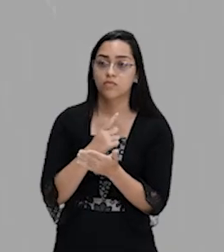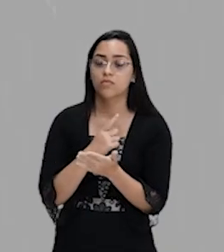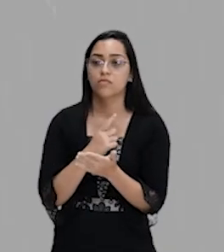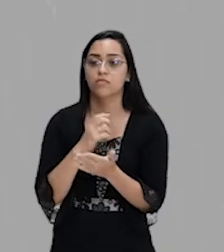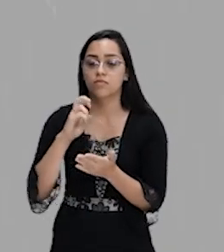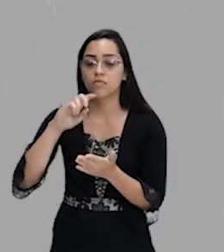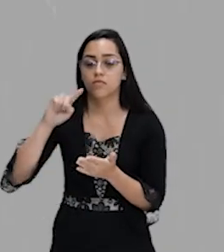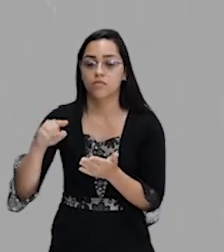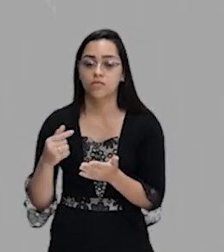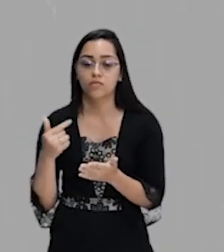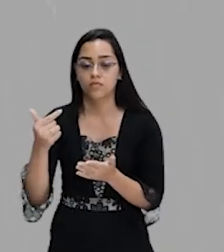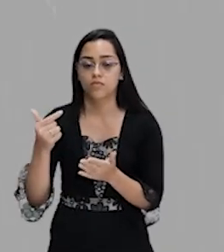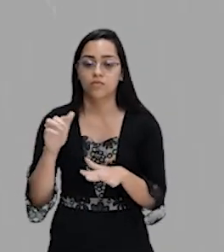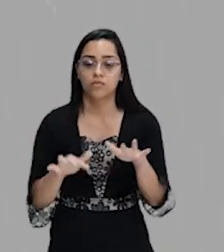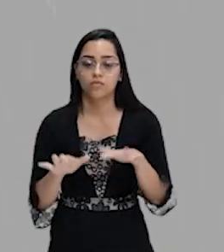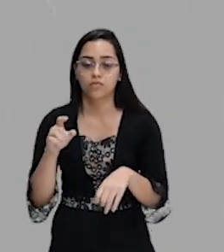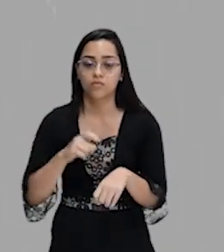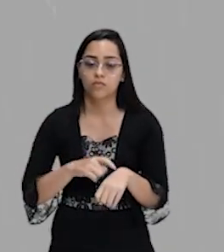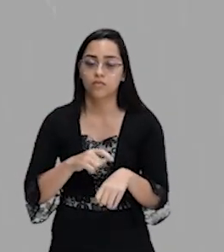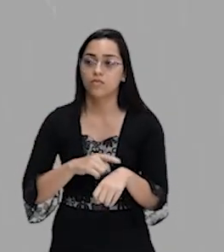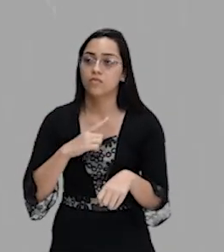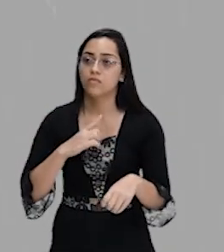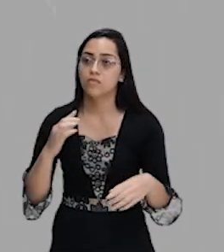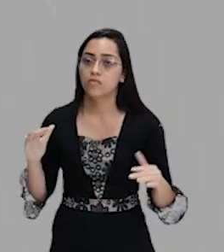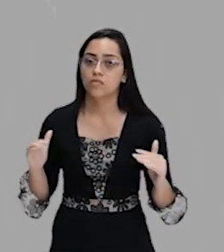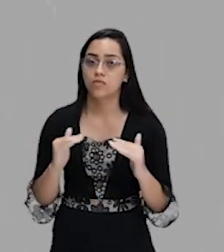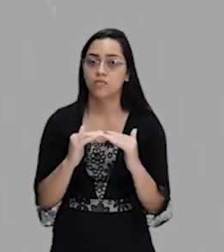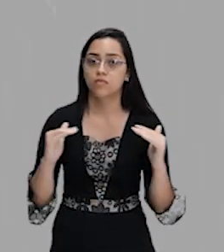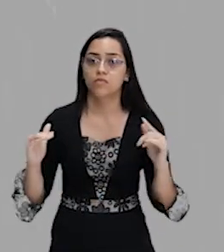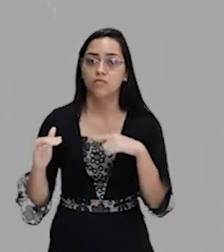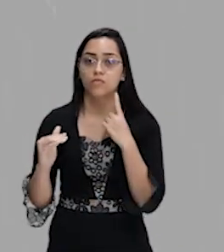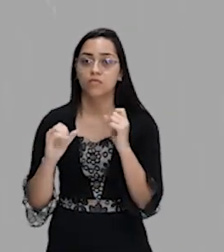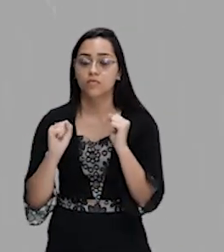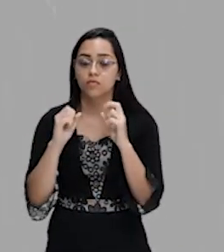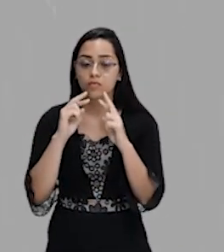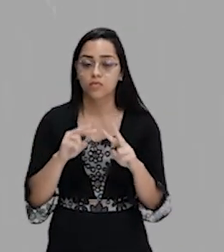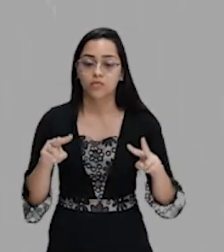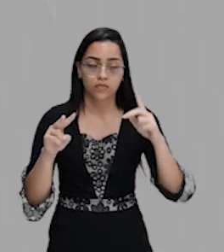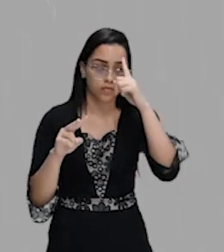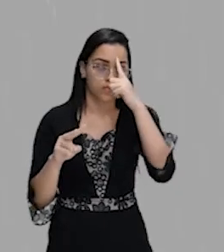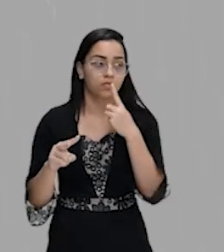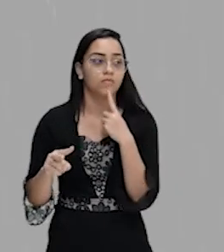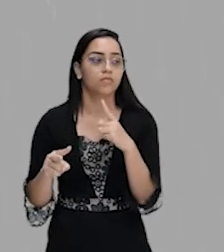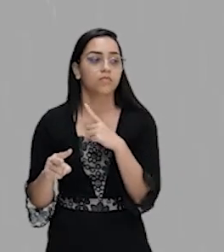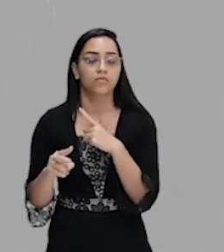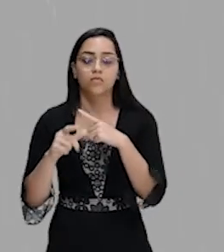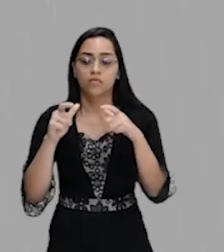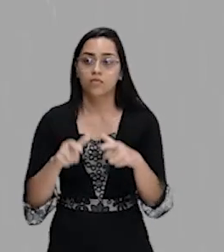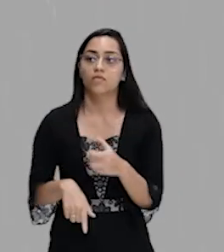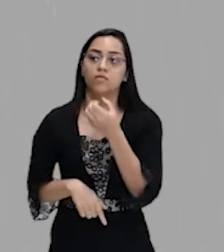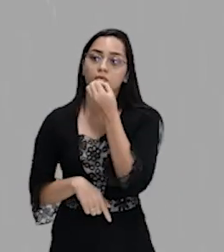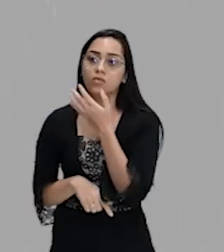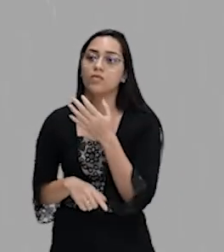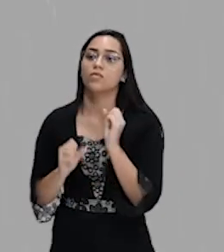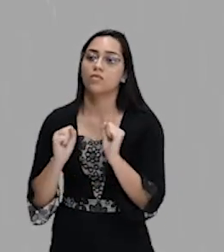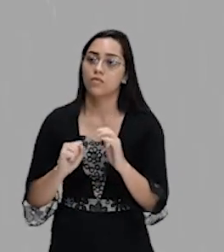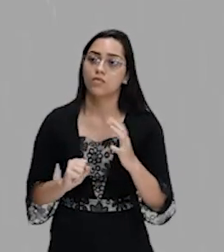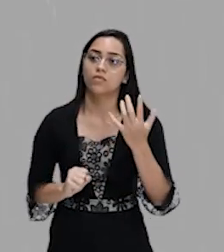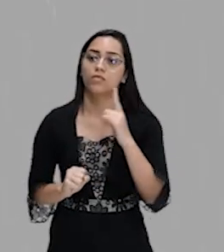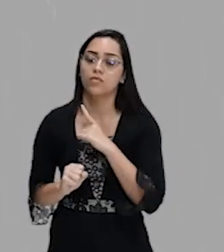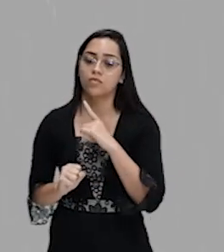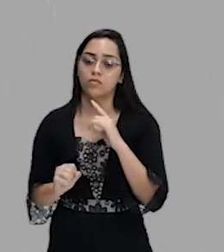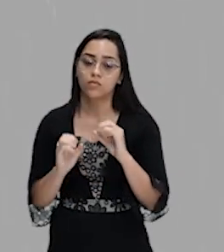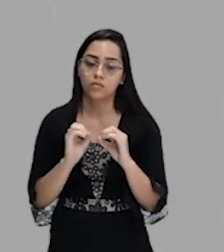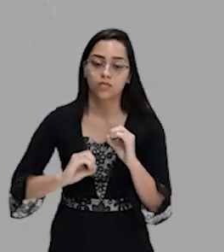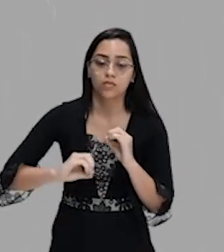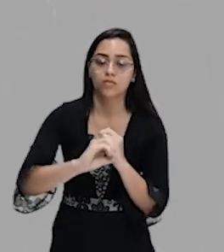basicamente 5,2. Então, no momento que tem um alinhamento, como nós podemos ver na figura, certo, fica o local favorável para poder acontecer os